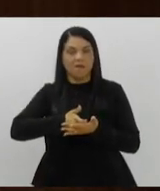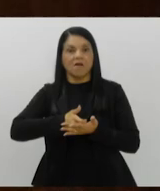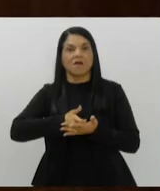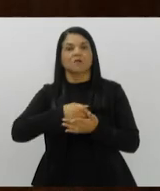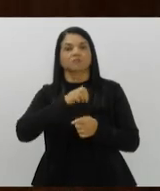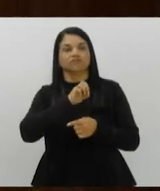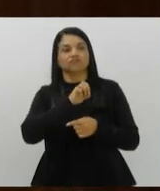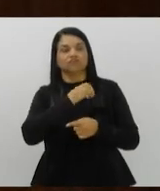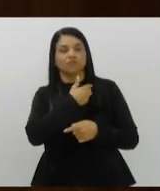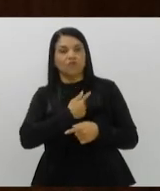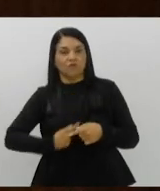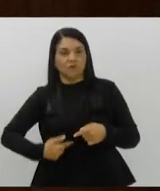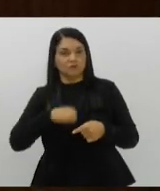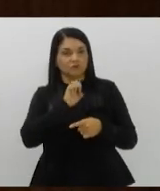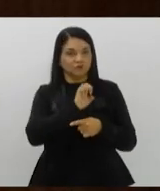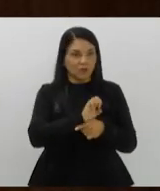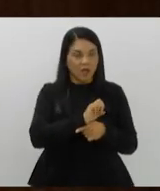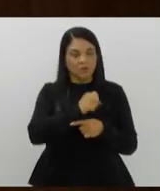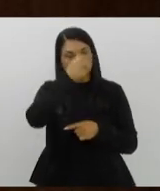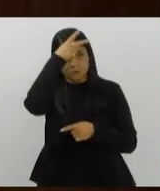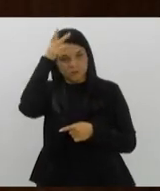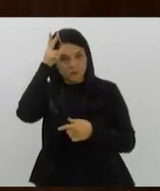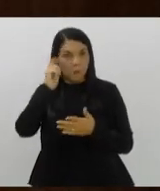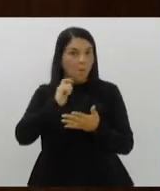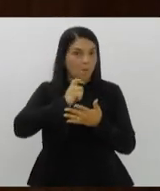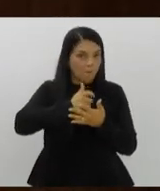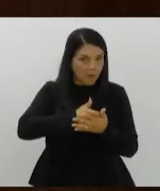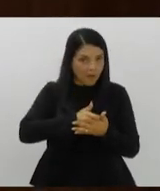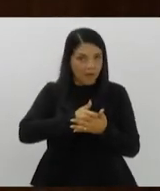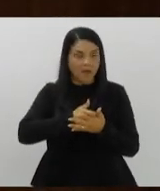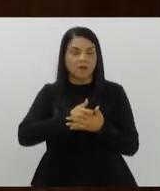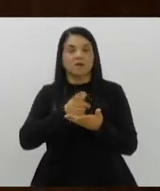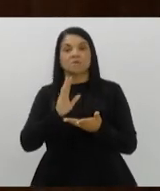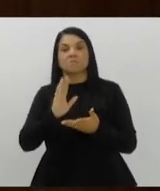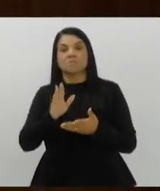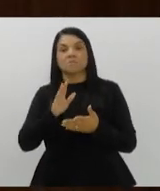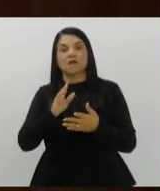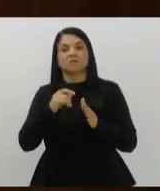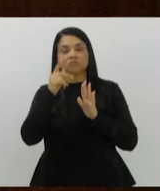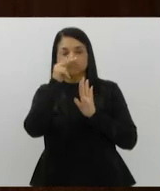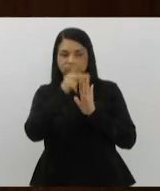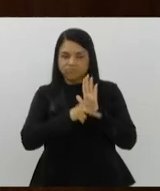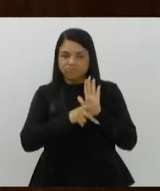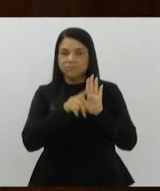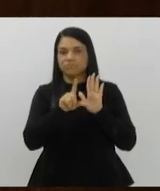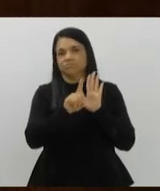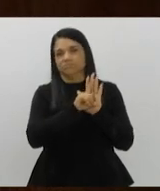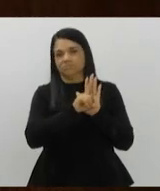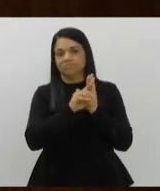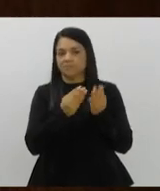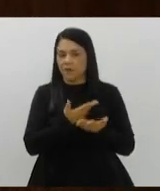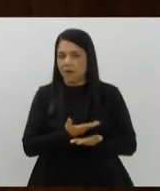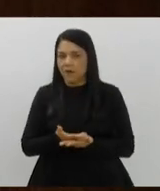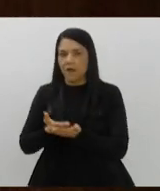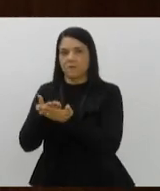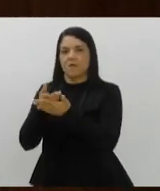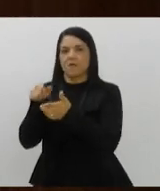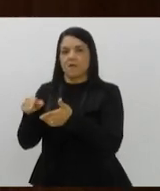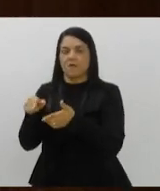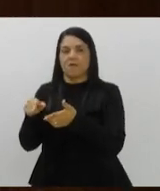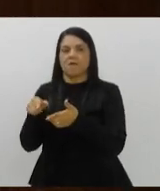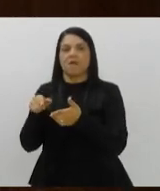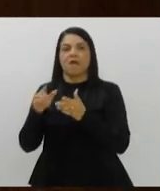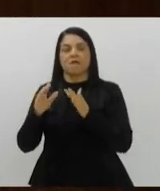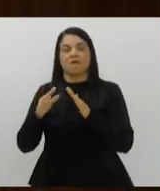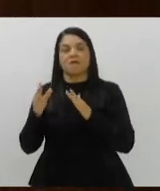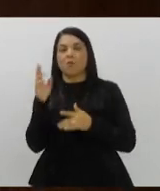alguns municípios já pagam. E quero dizer de antemão que já apresentei esse PL na casa, já estou encaminhando o pedido de urgência à